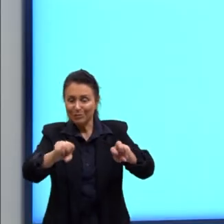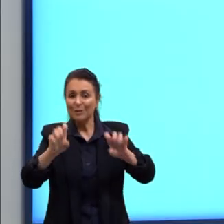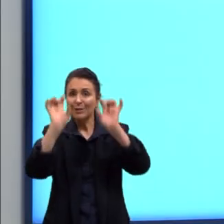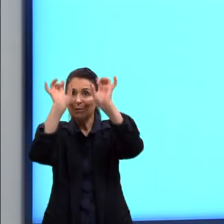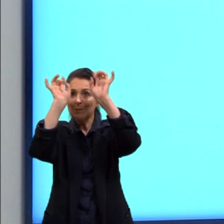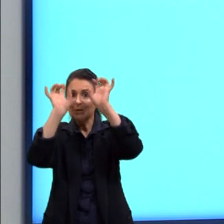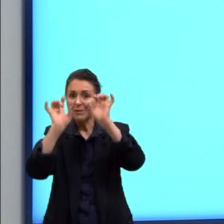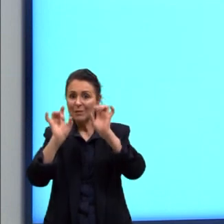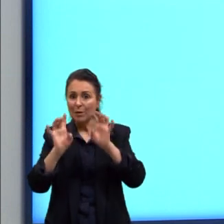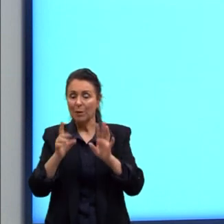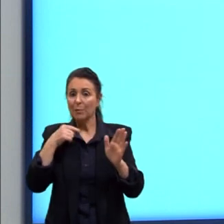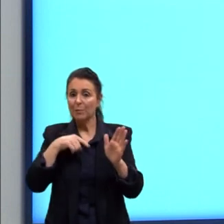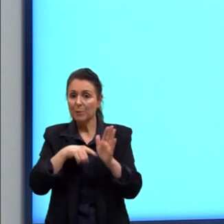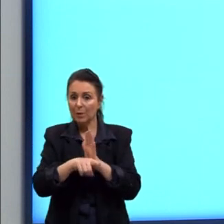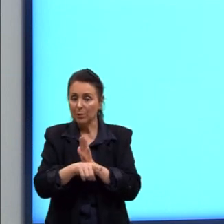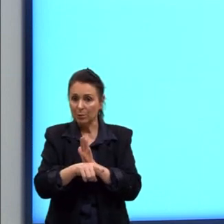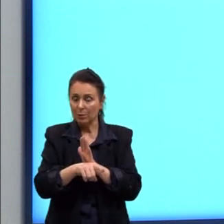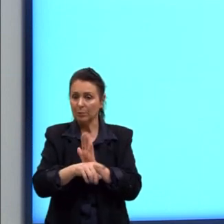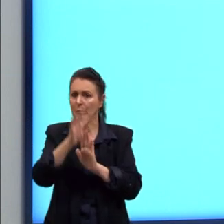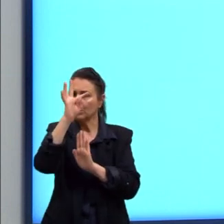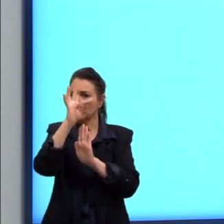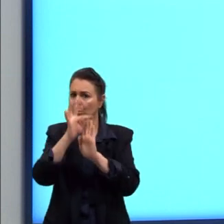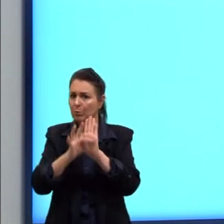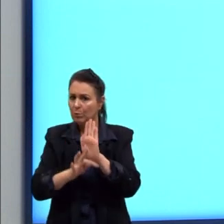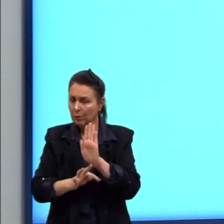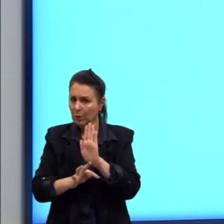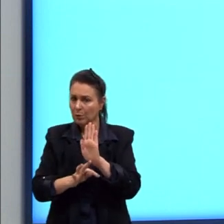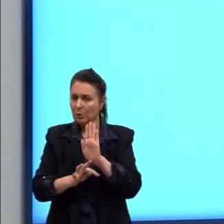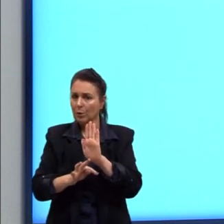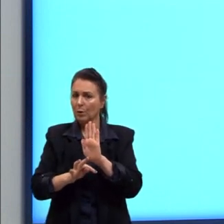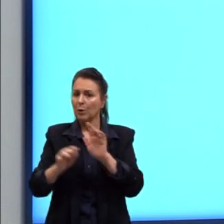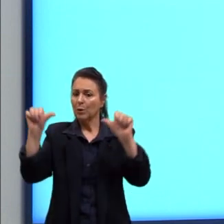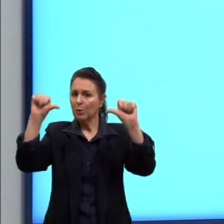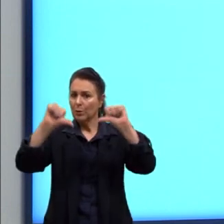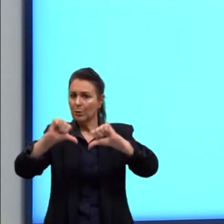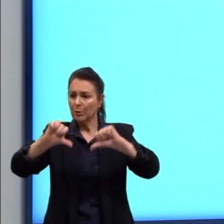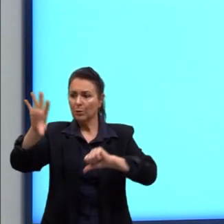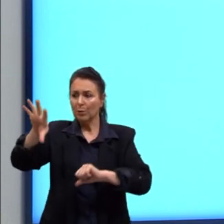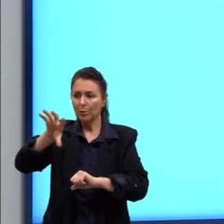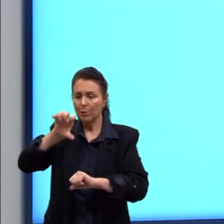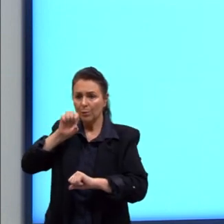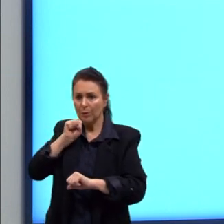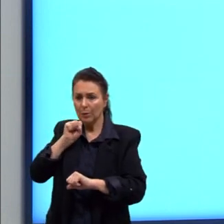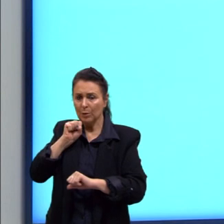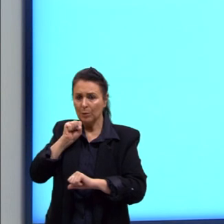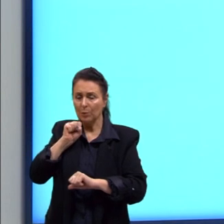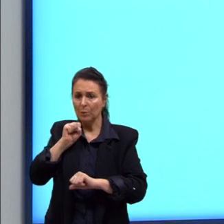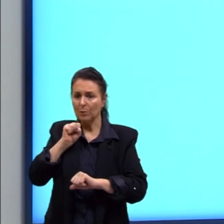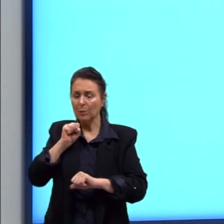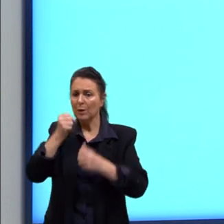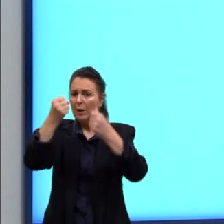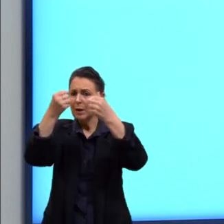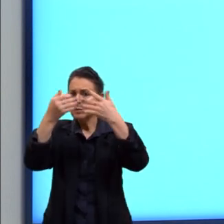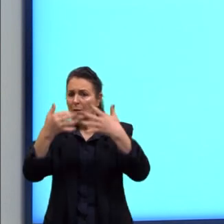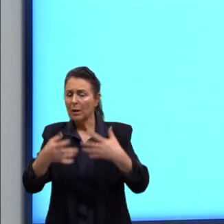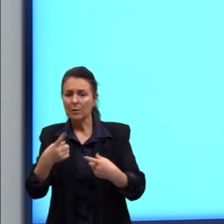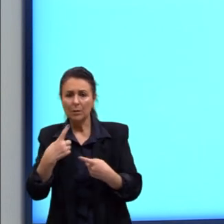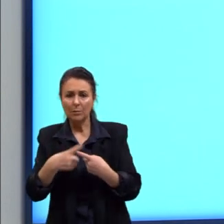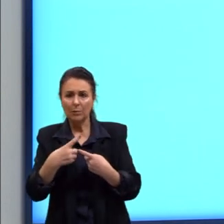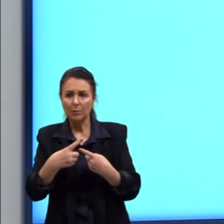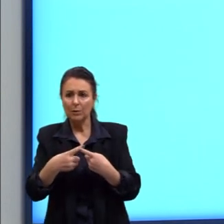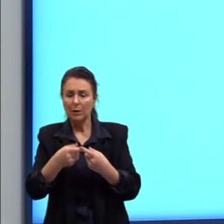o que que ele faz a pergunta na situação descrita a destruição do patrimônio integral dessa área destacada é explicada pelo né